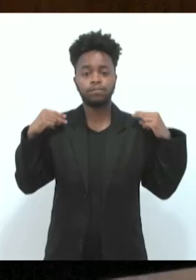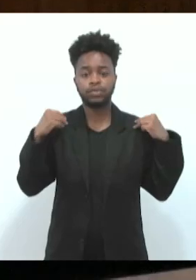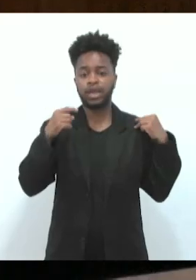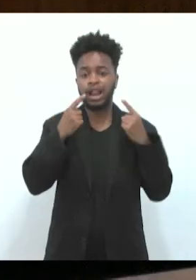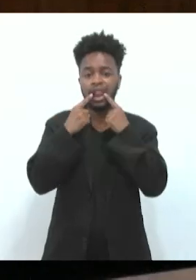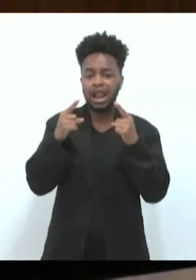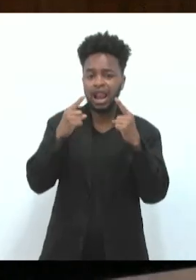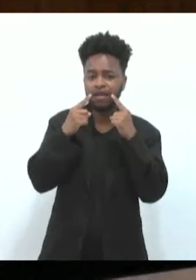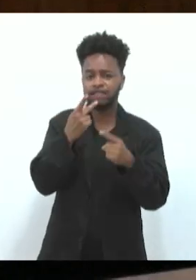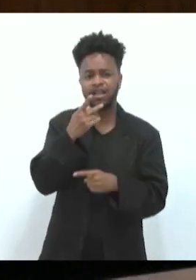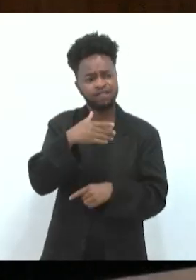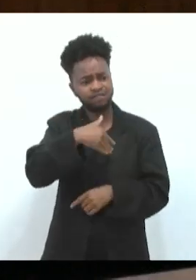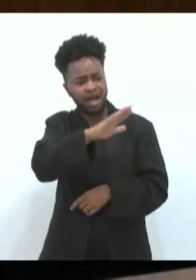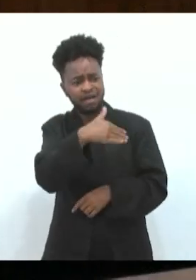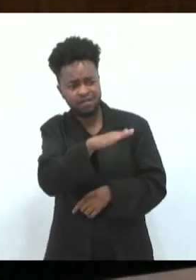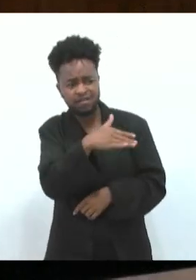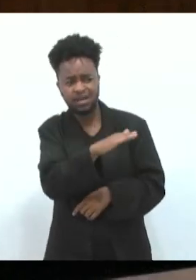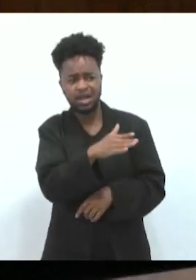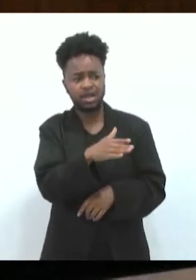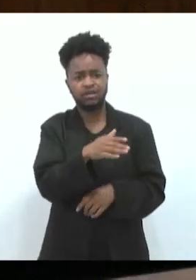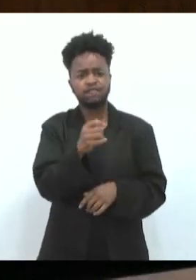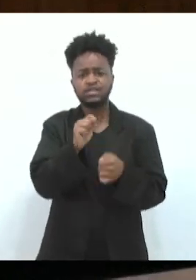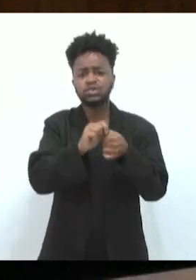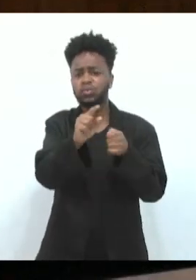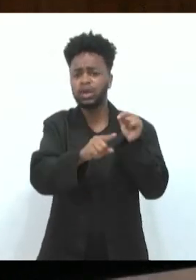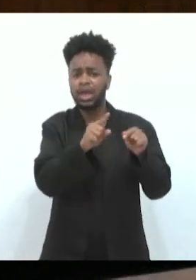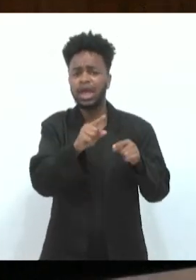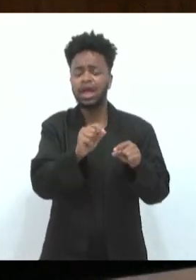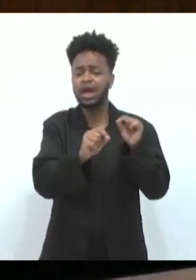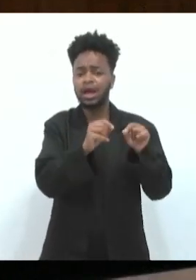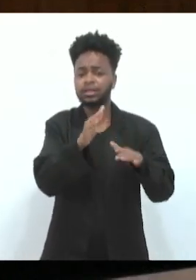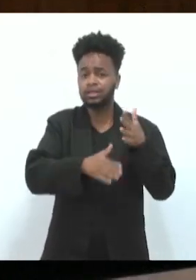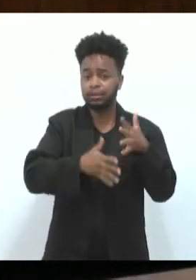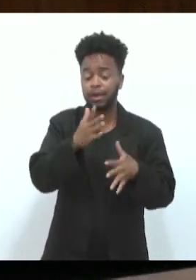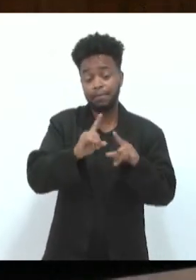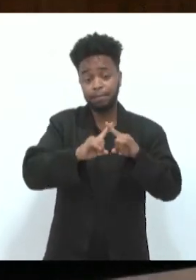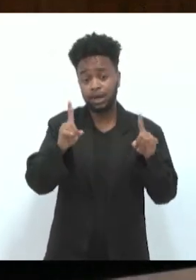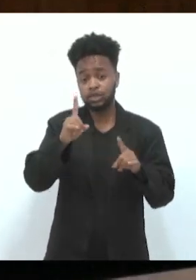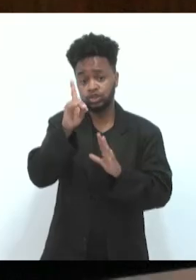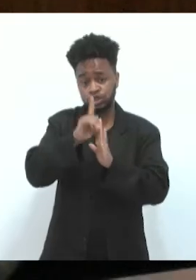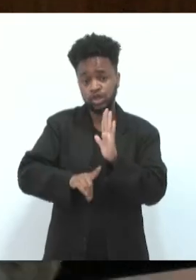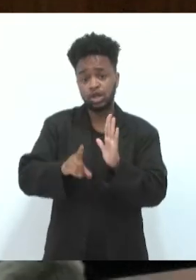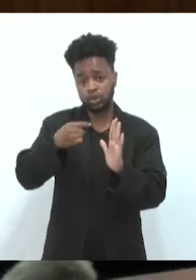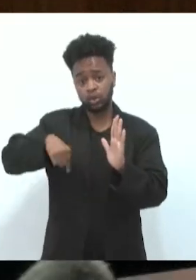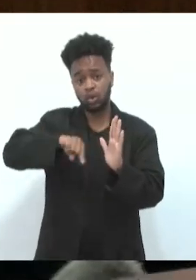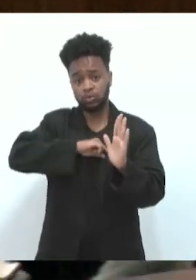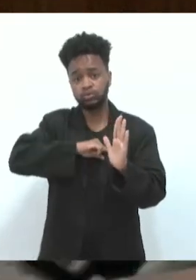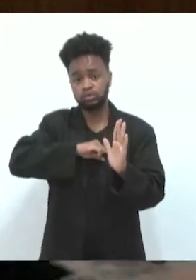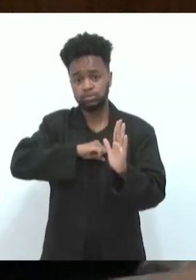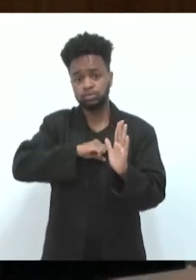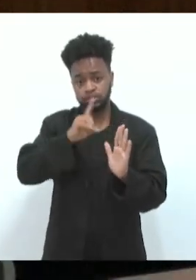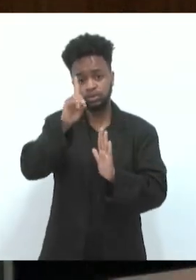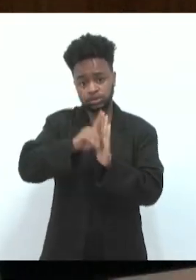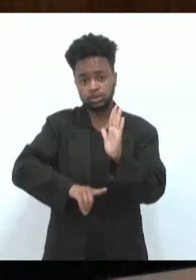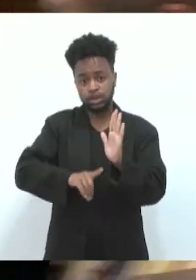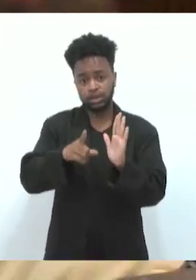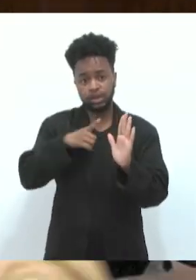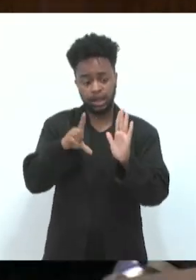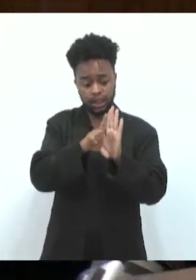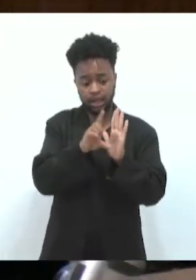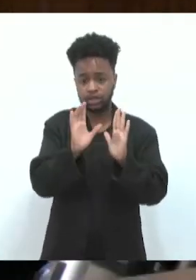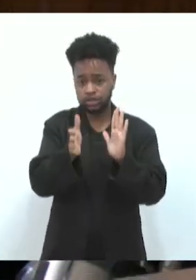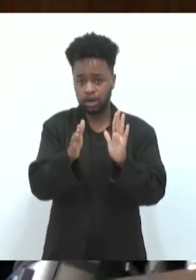reclamando, sai daí, o que é que está fazendo aí, está atrapalhando o trânsito, sendo que é o direito exatamente específico na lei.